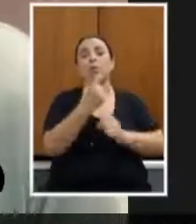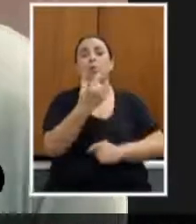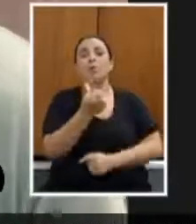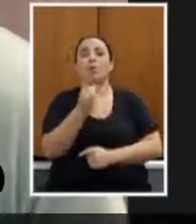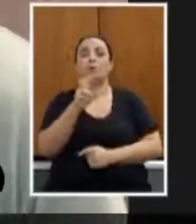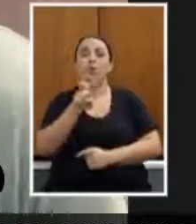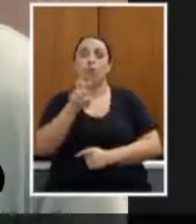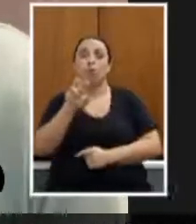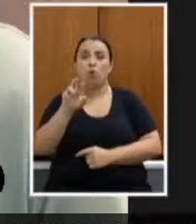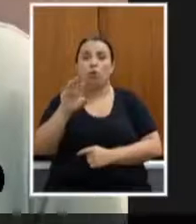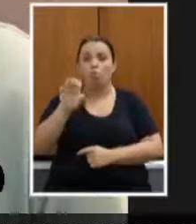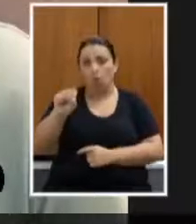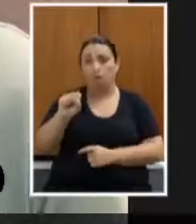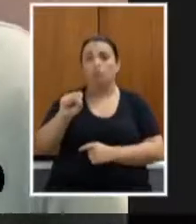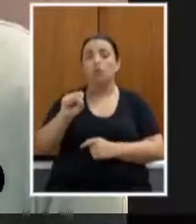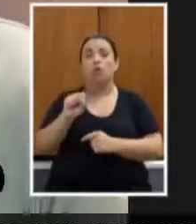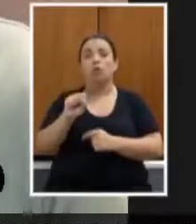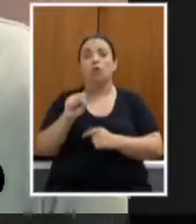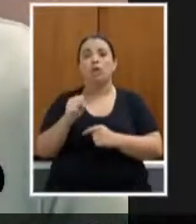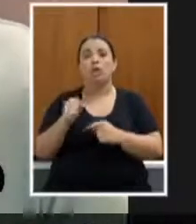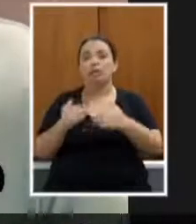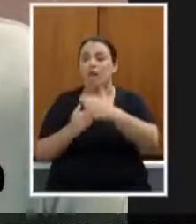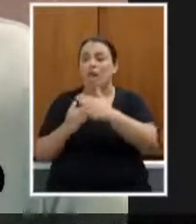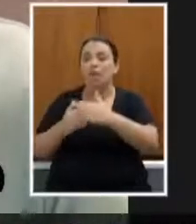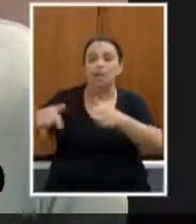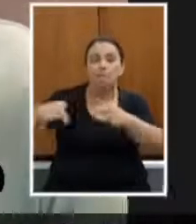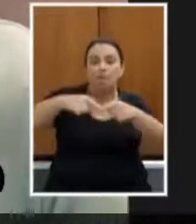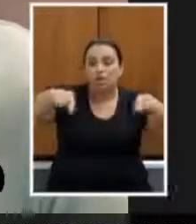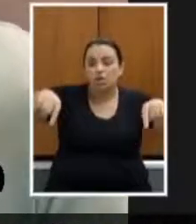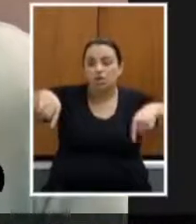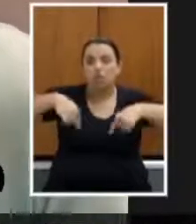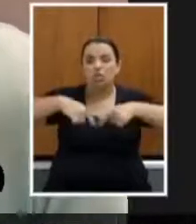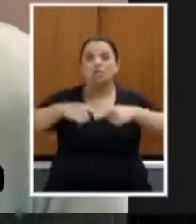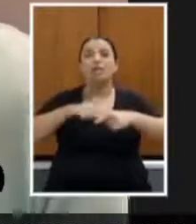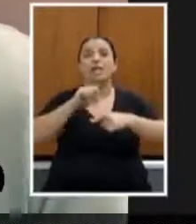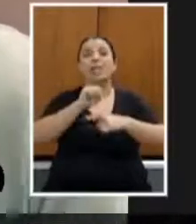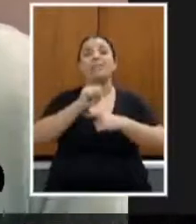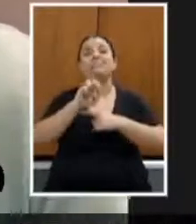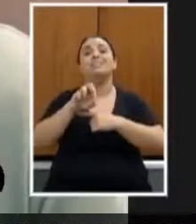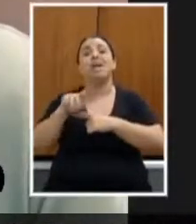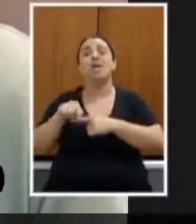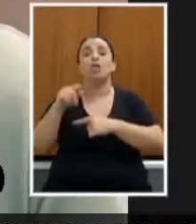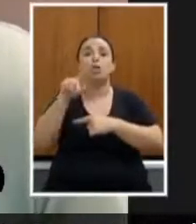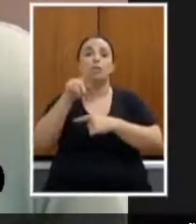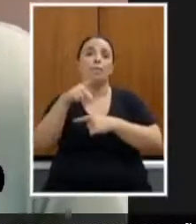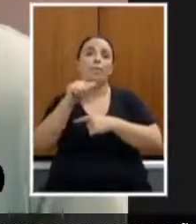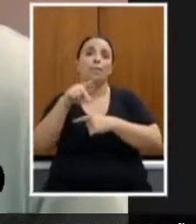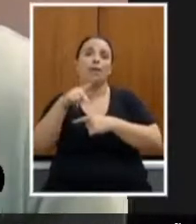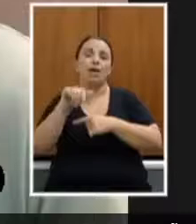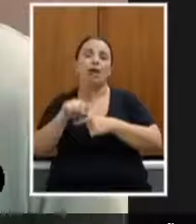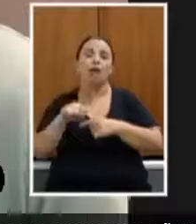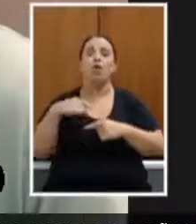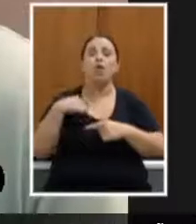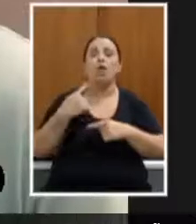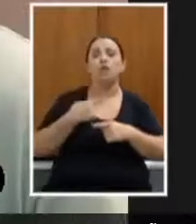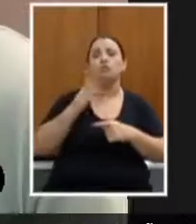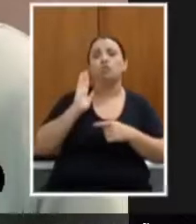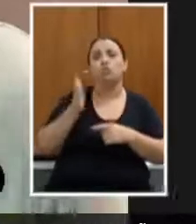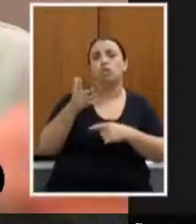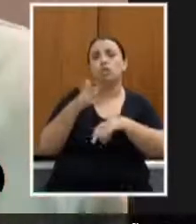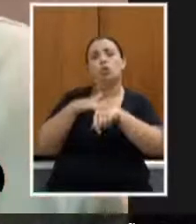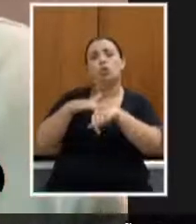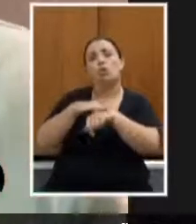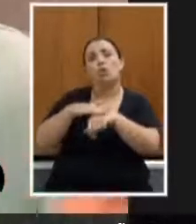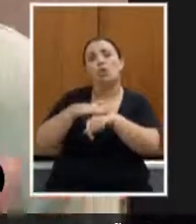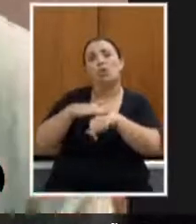do Parque Serra do Papagaio. Senhor presidente, eu estive em Itamonte, na companhia dos vereadores Mão Branca e João Pedro, recebido